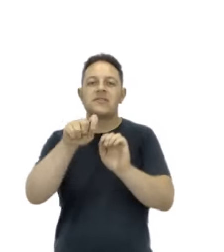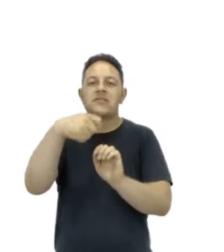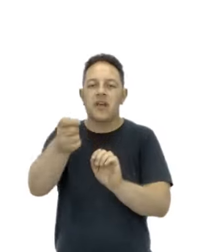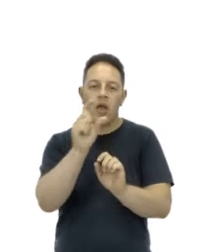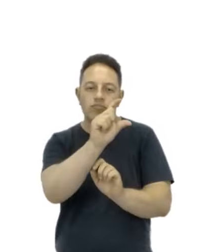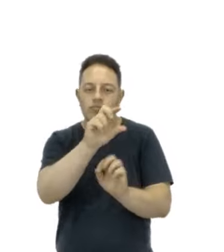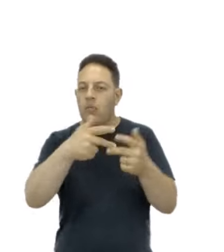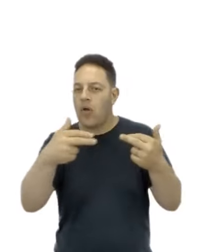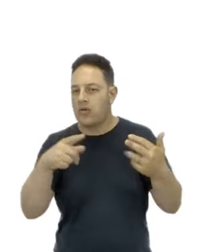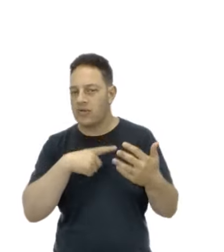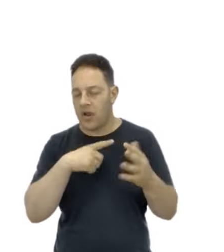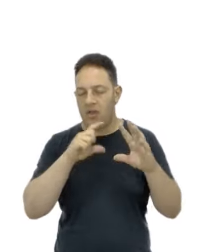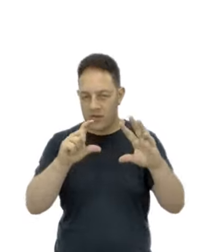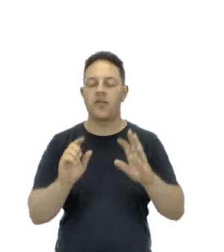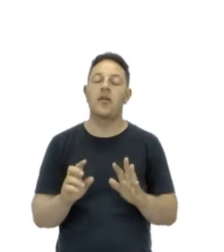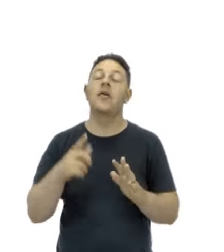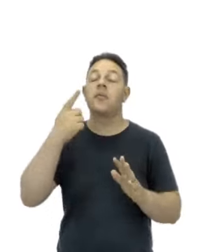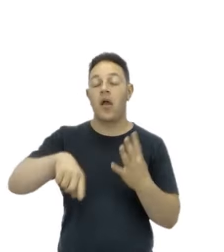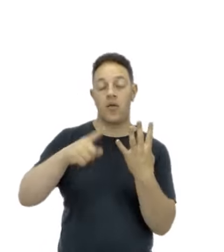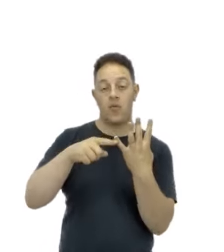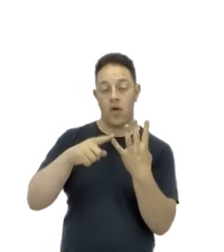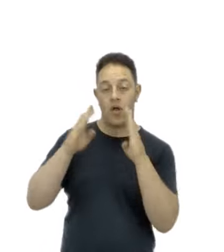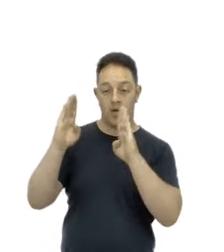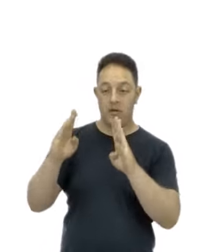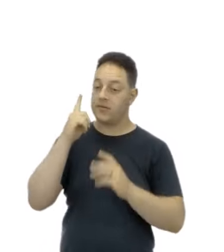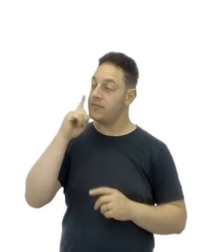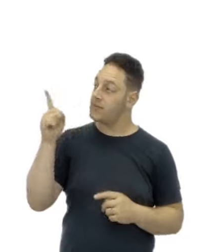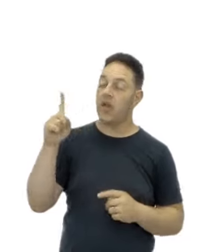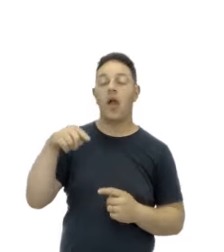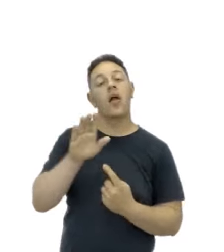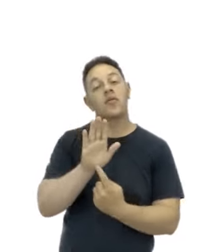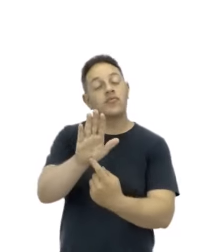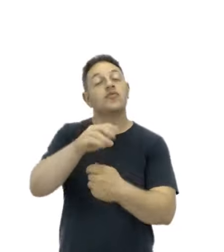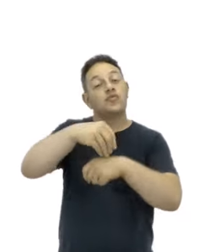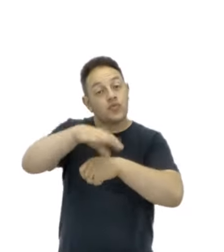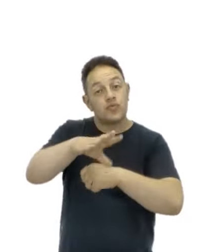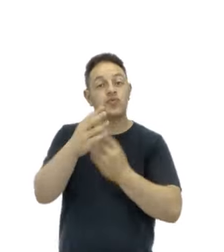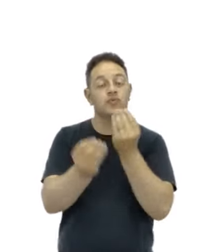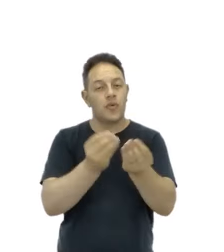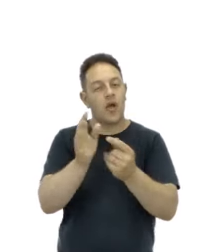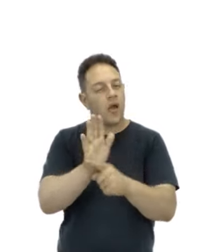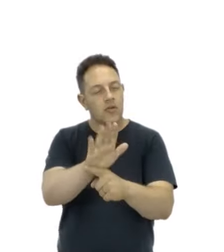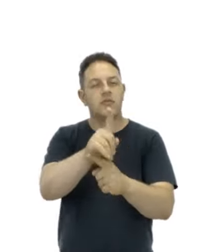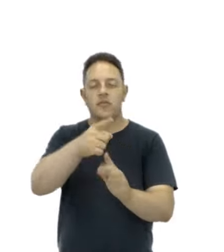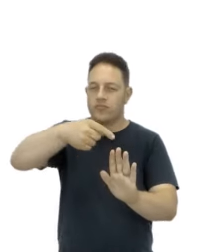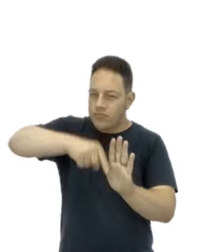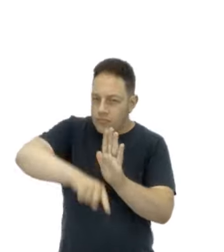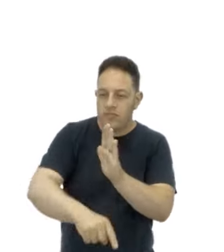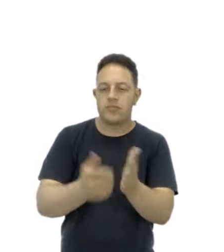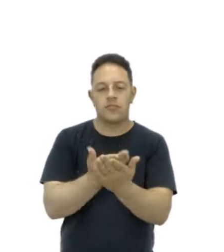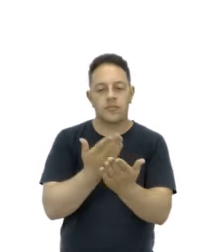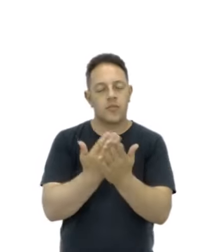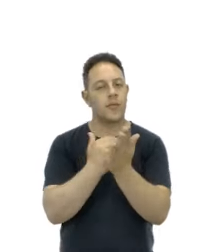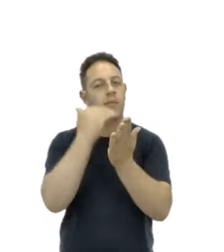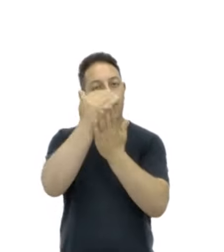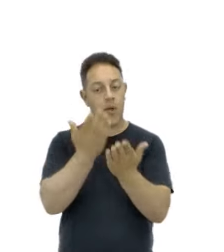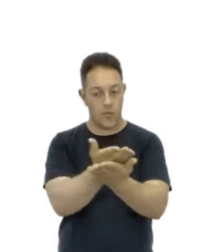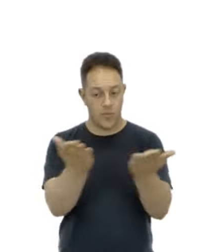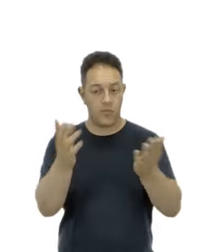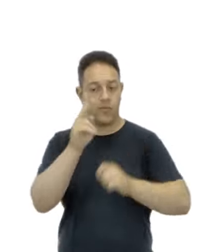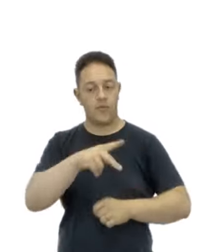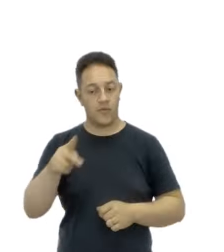da incógnita. E no quarto momento, apresentaremos uma sugestão para o aprofundamento, né, de vocês,